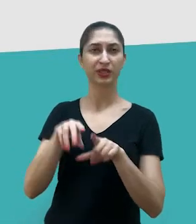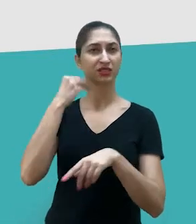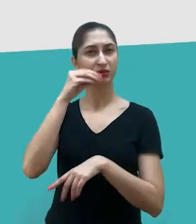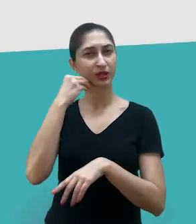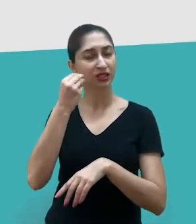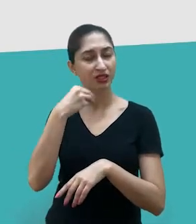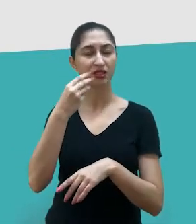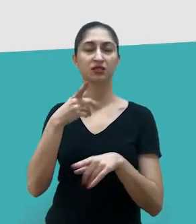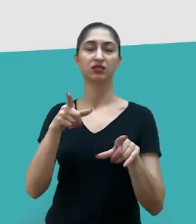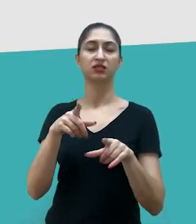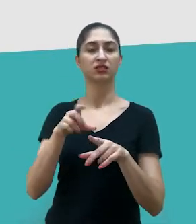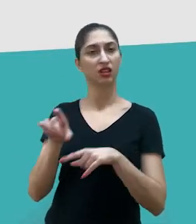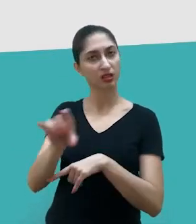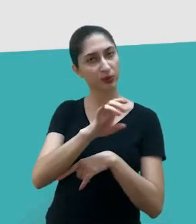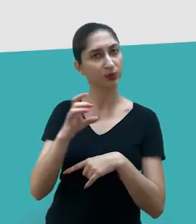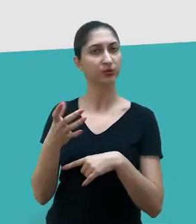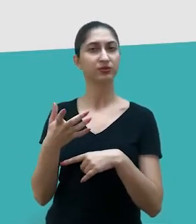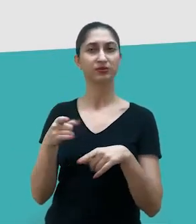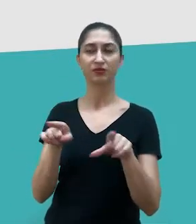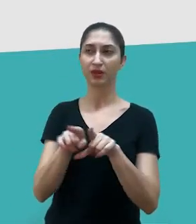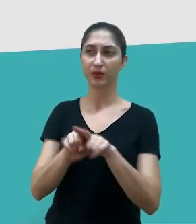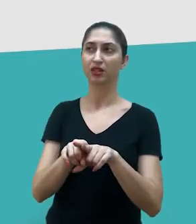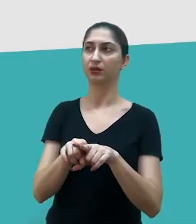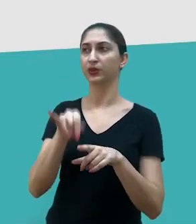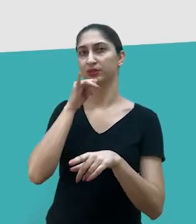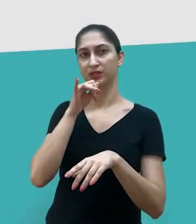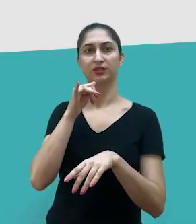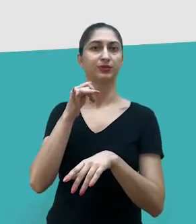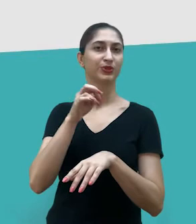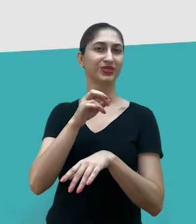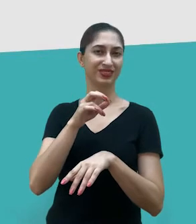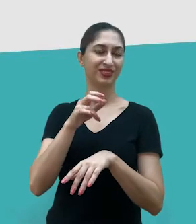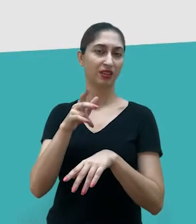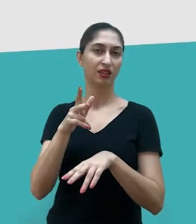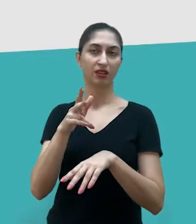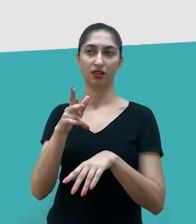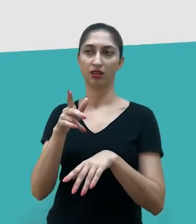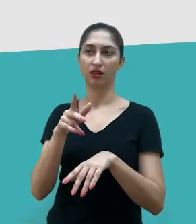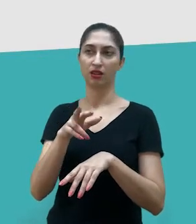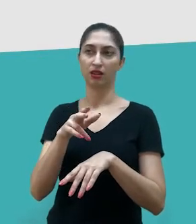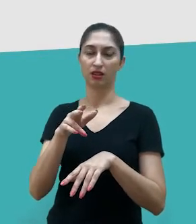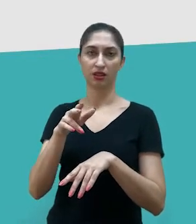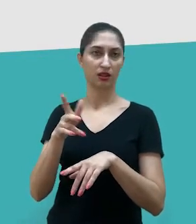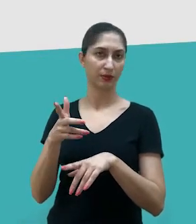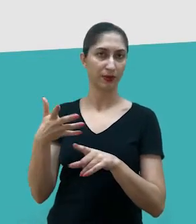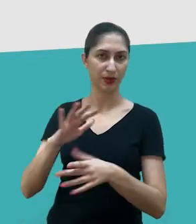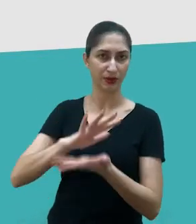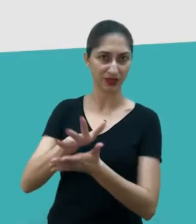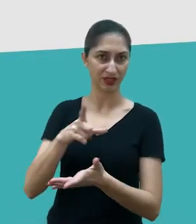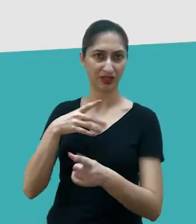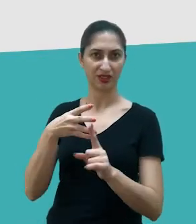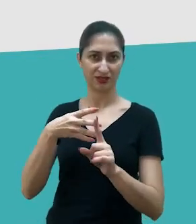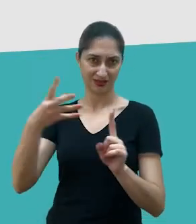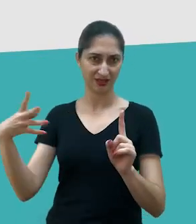experiências e as vivências e as opções, por exemplo, sexuais? O que eu estou